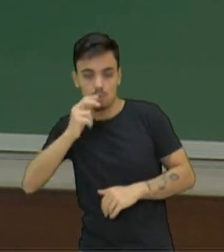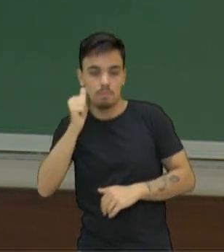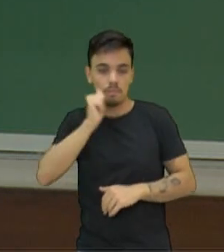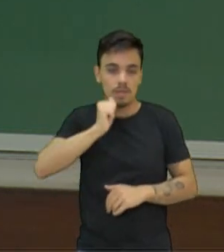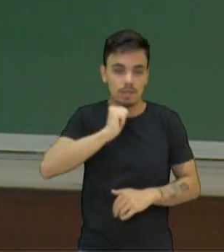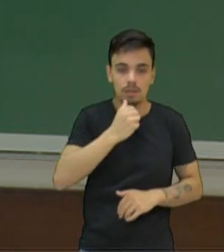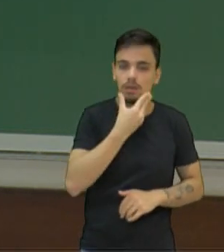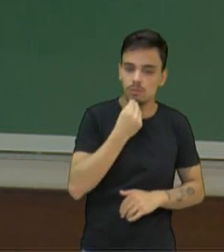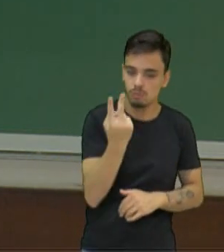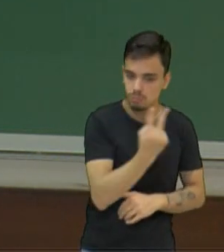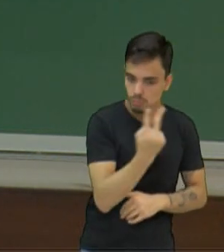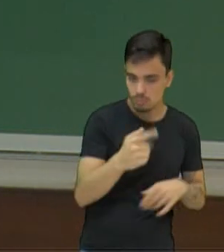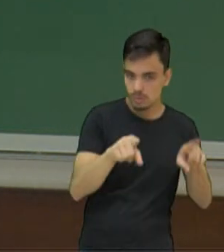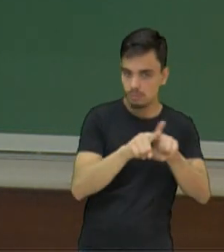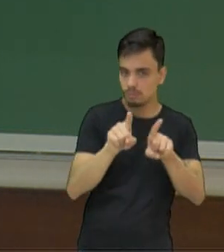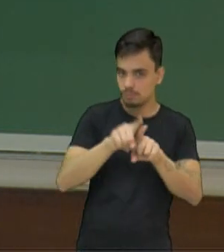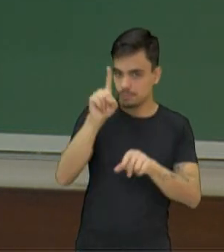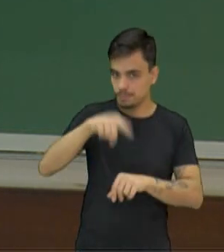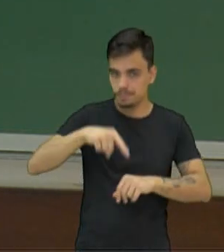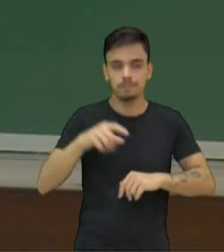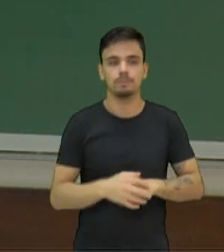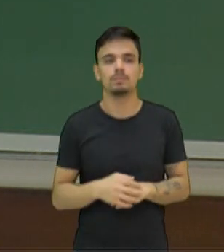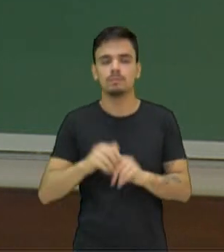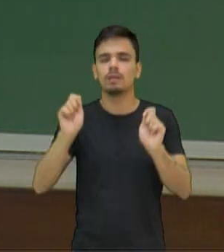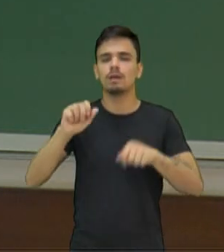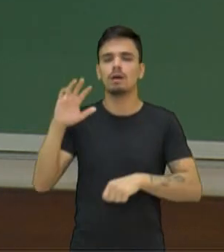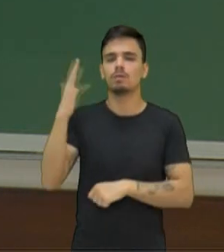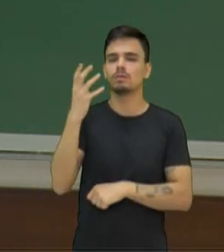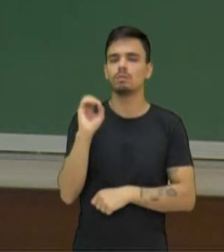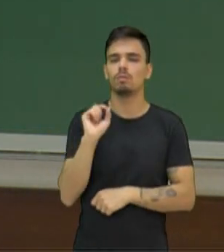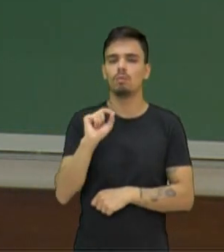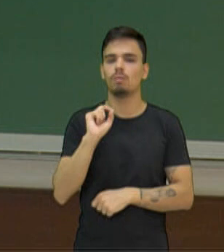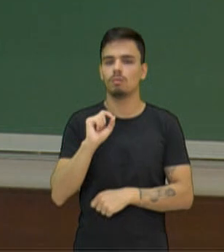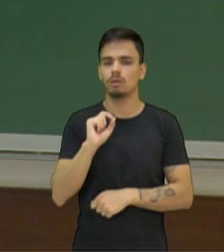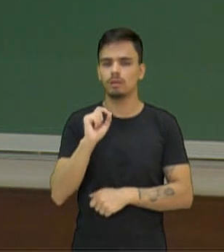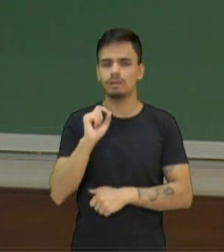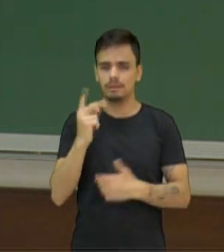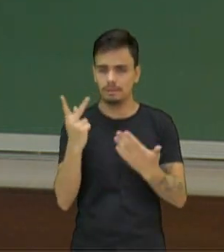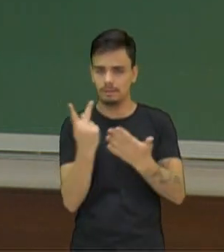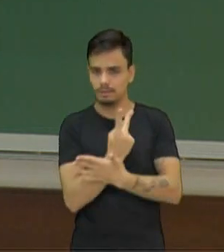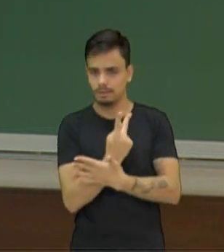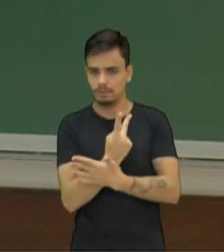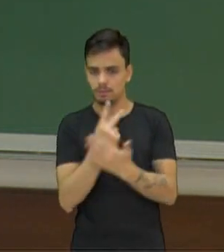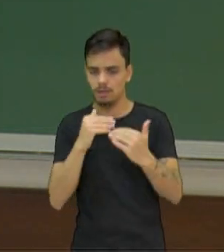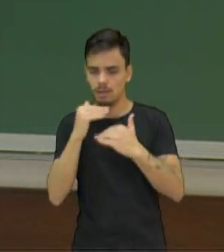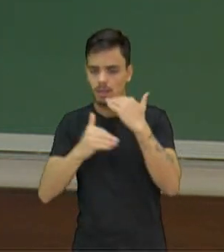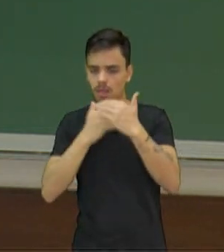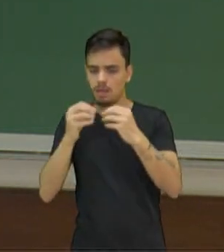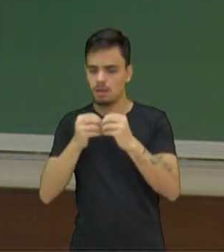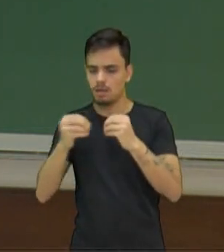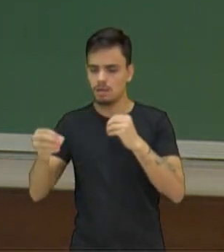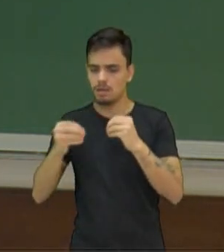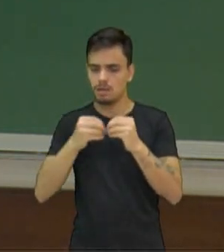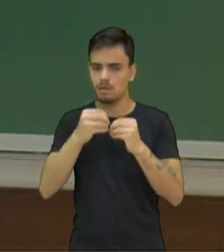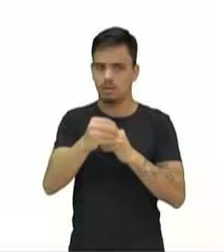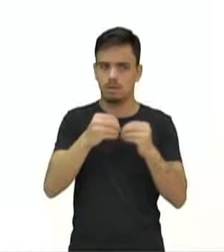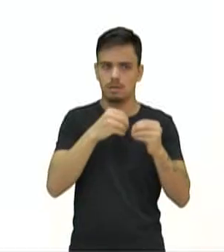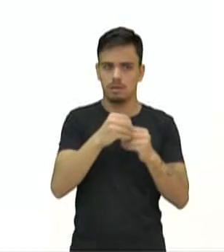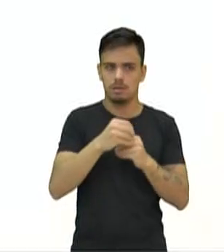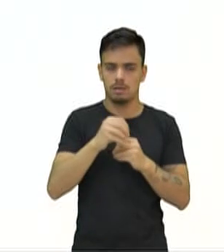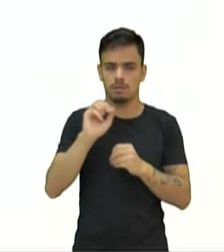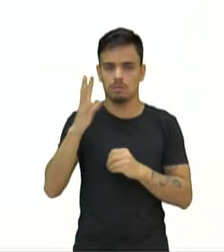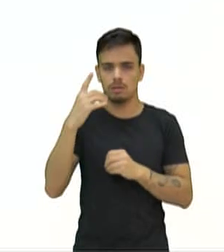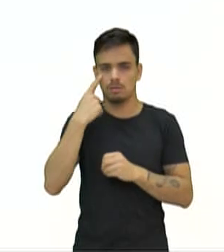duas serão meninas. Pode acontecer uma falha nesse processo, nessa separação, e ela pode se tornar